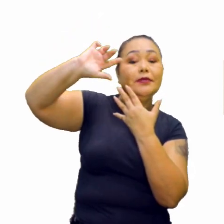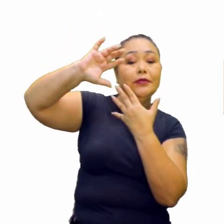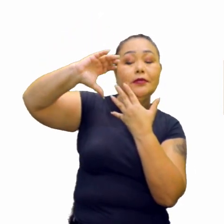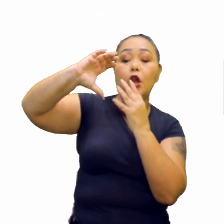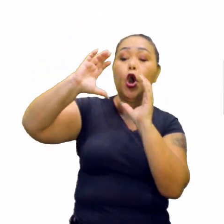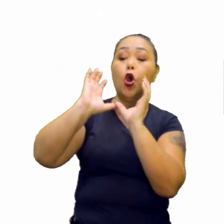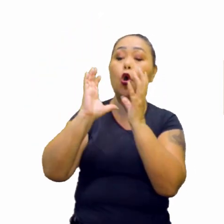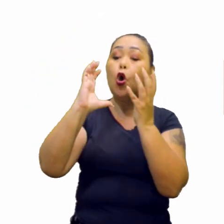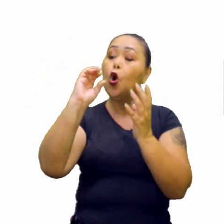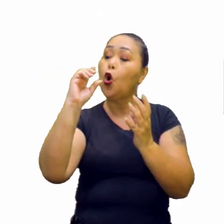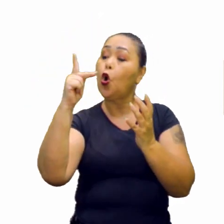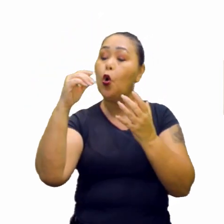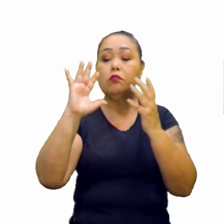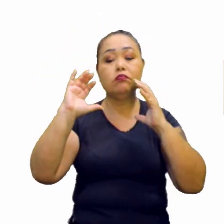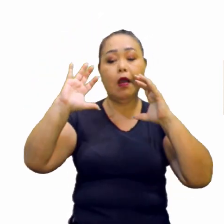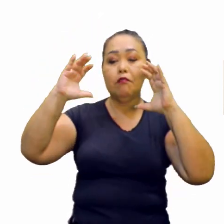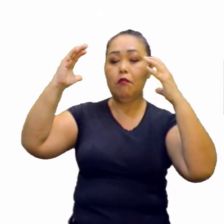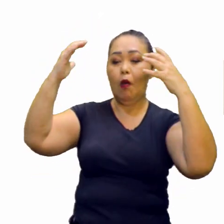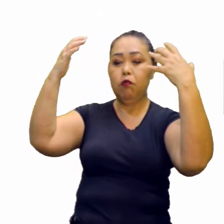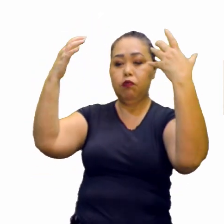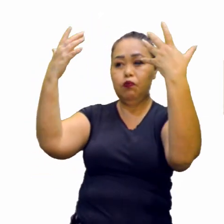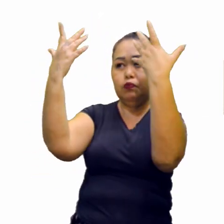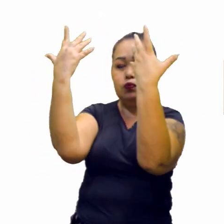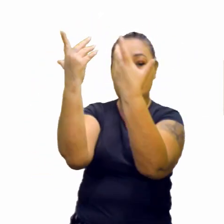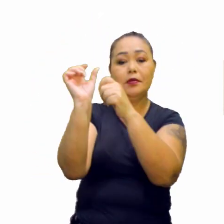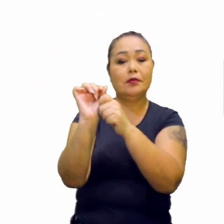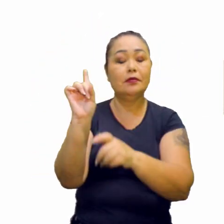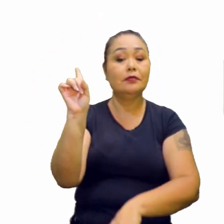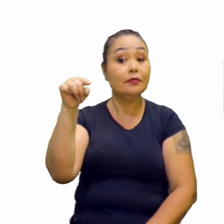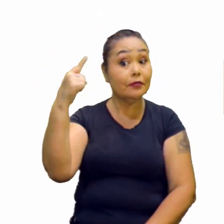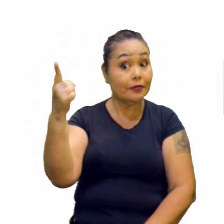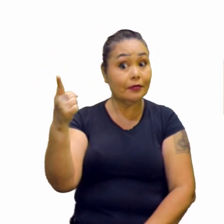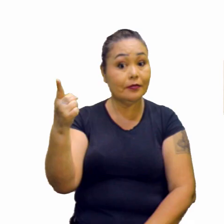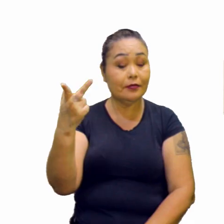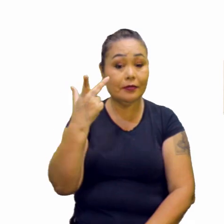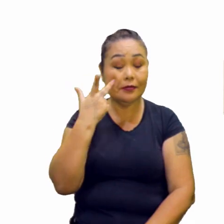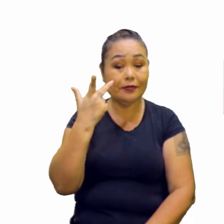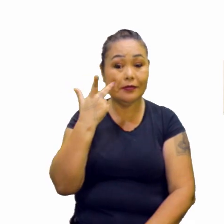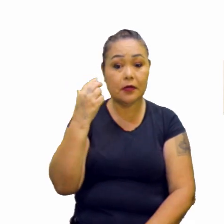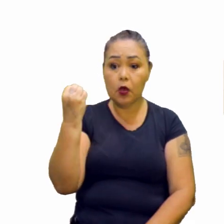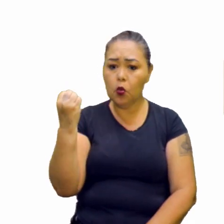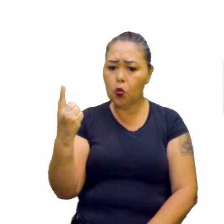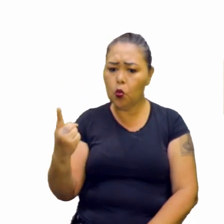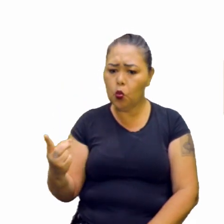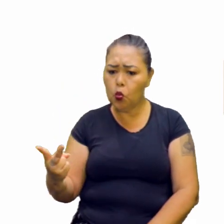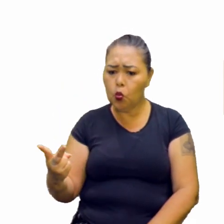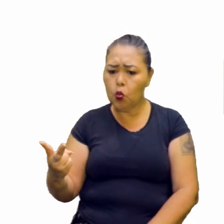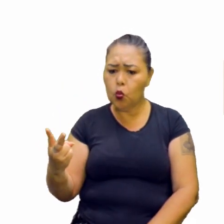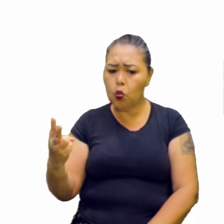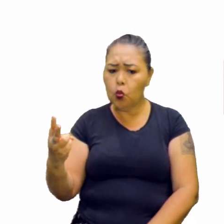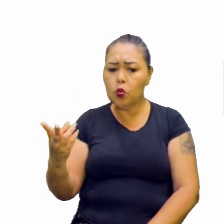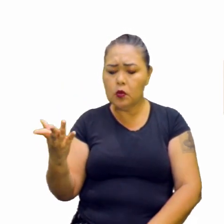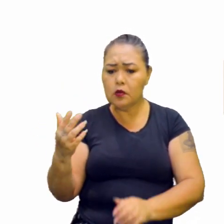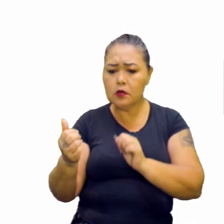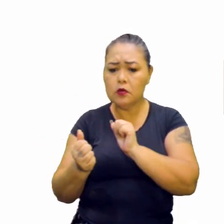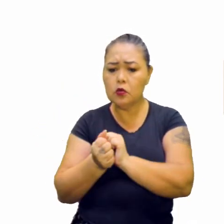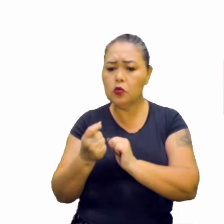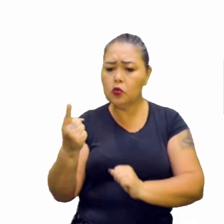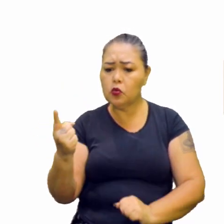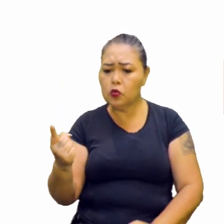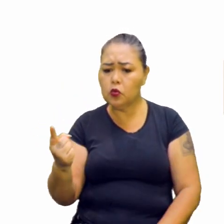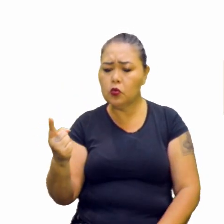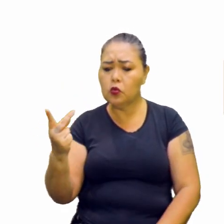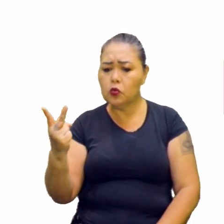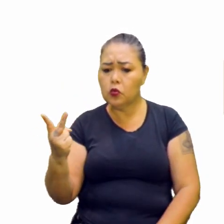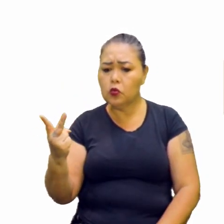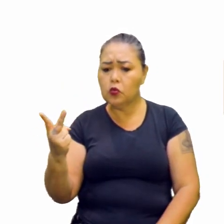nativas. Aí que tá. Então vamos ver quantos? Olha aí, vou contar com vocês. Cara, é